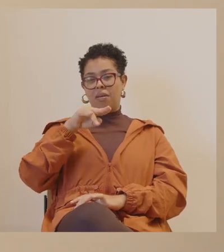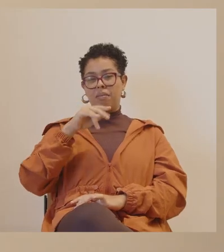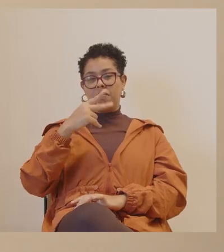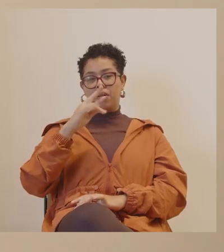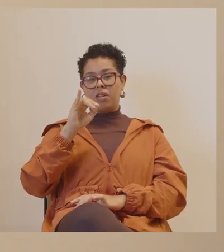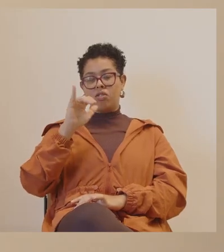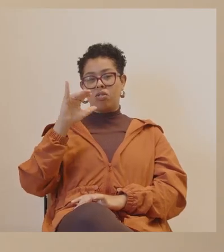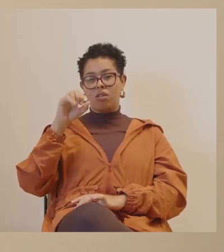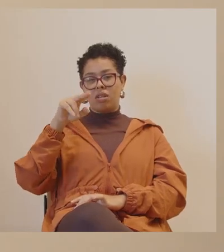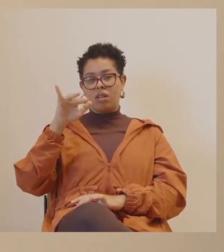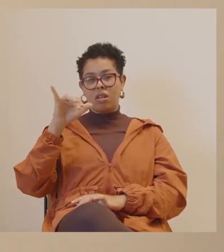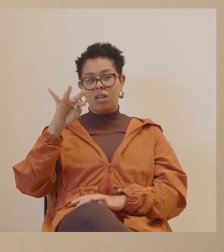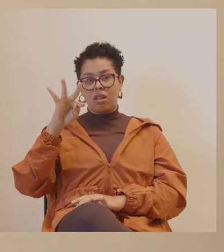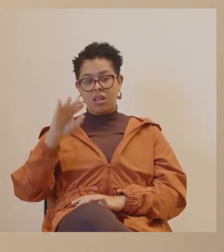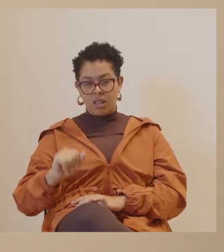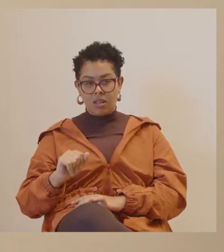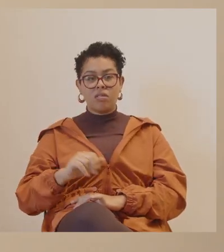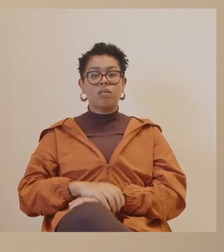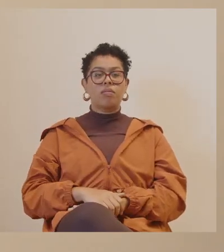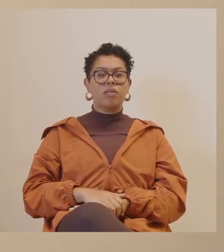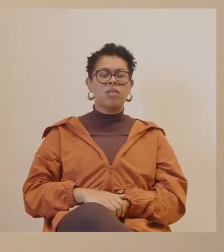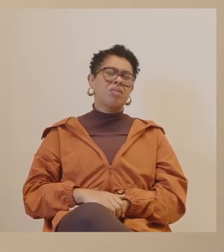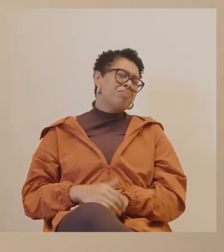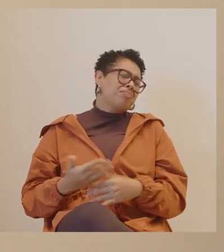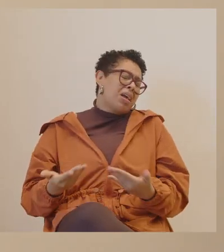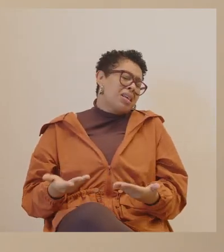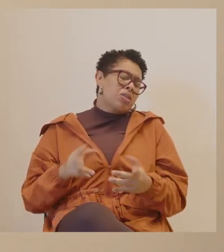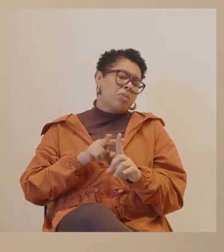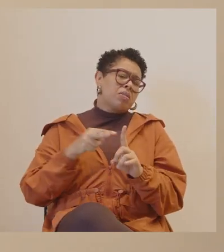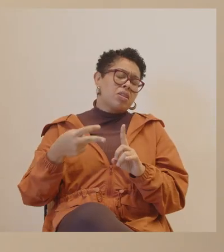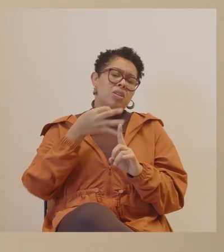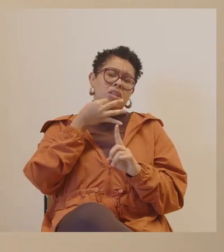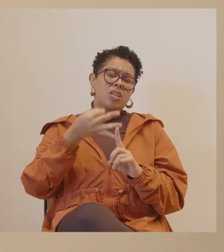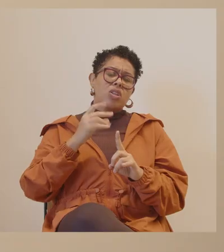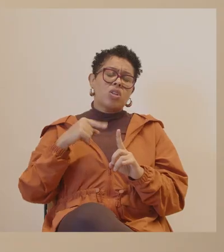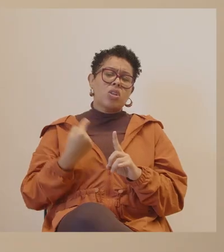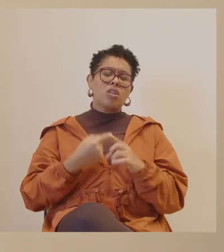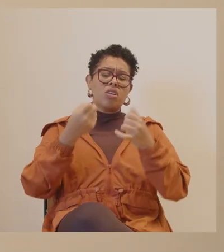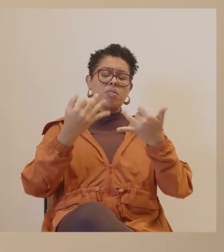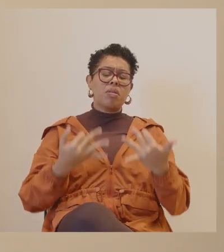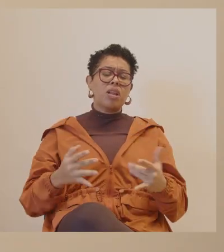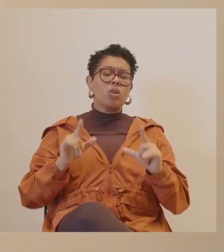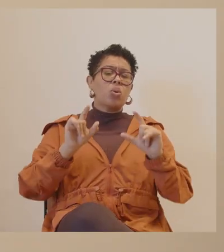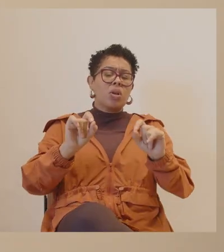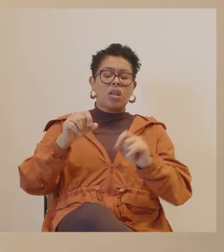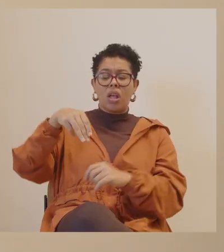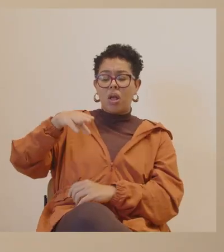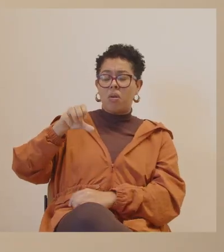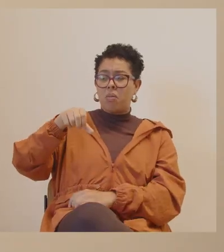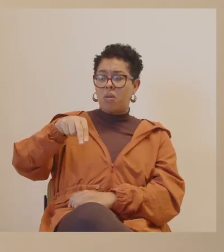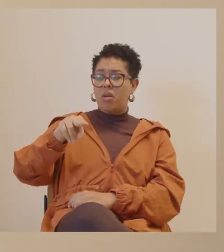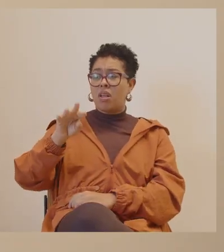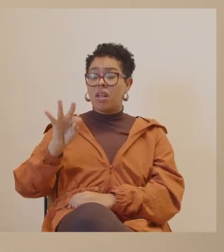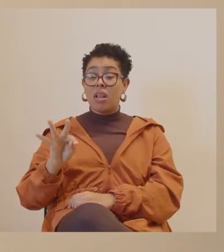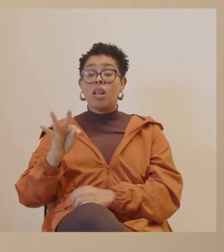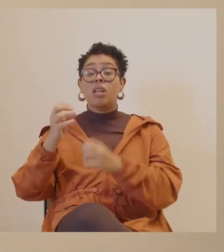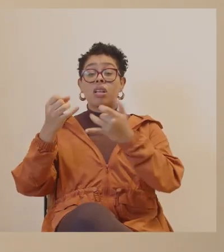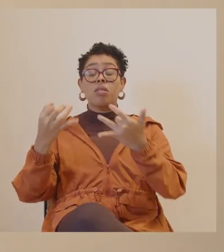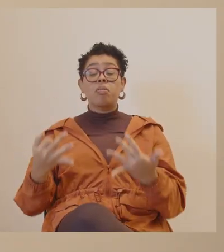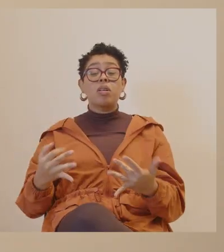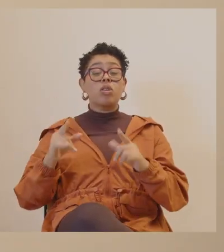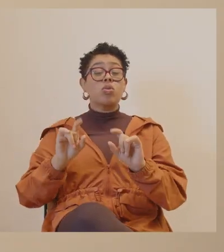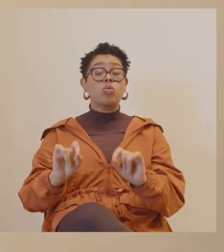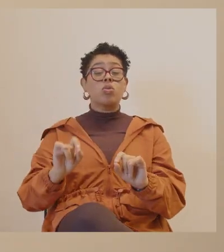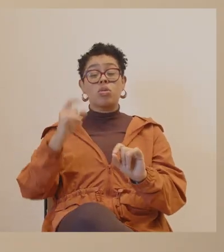E, numa perspectiva crítica, do que a gente está falando, afinal de contas? A gente está falando do Monet que representa e se apropria de uma